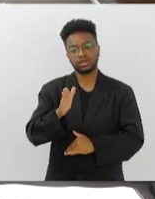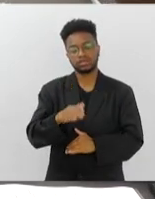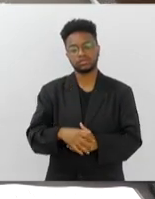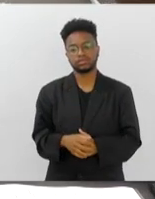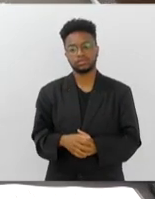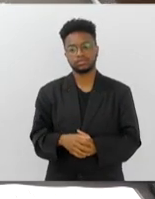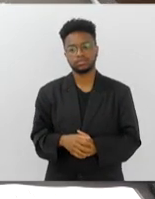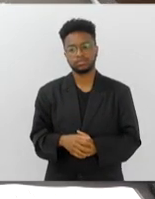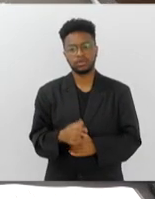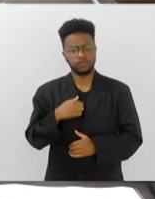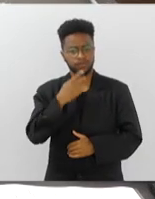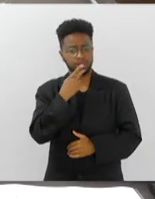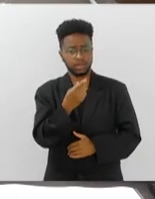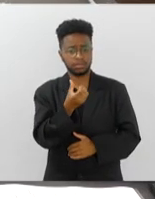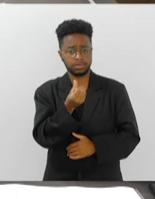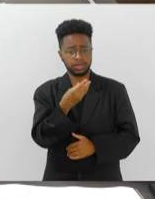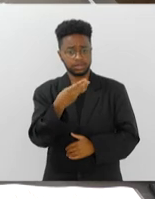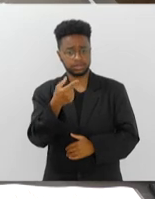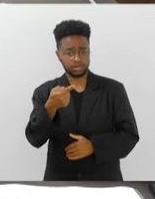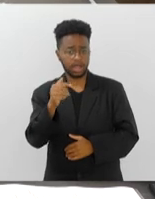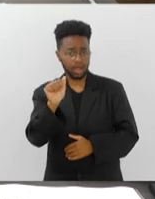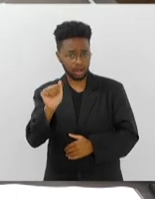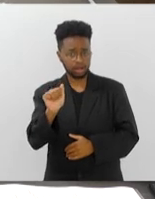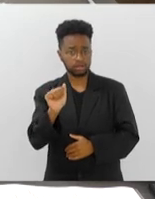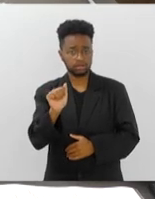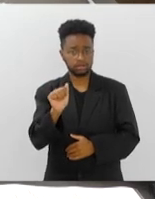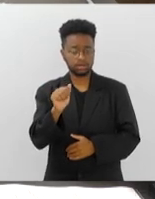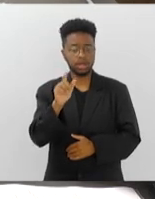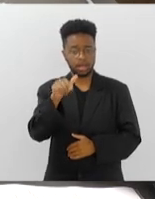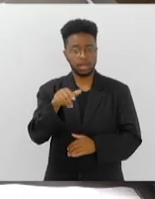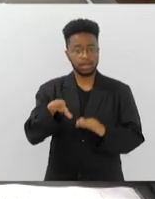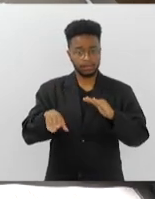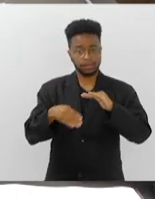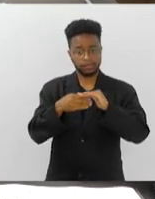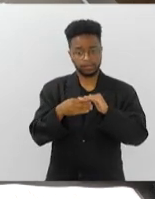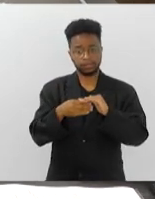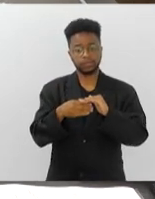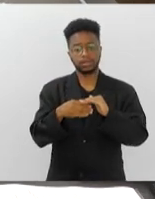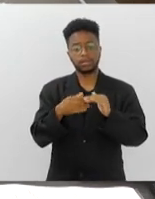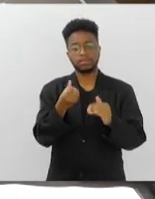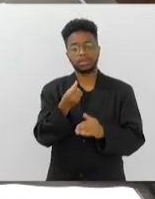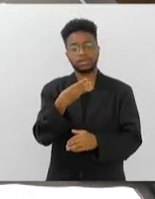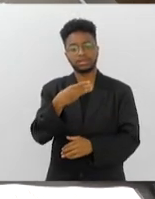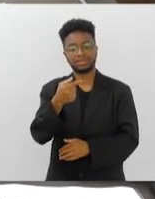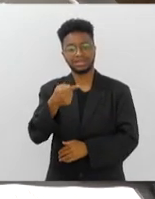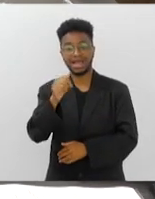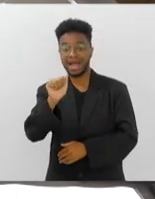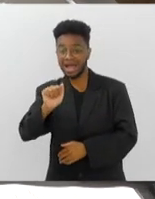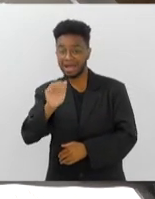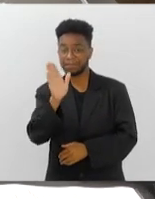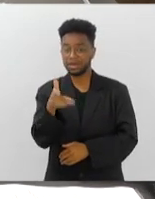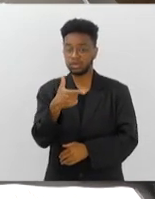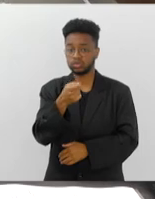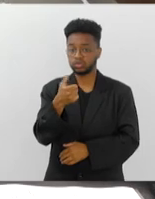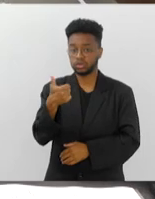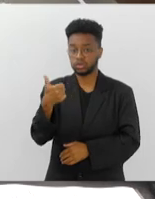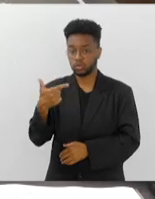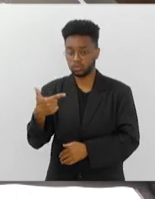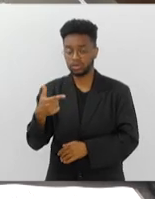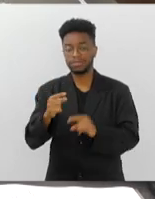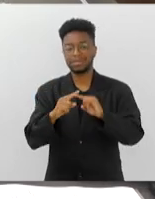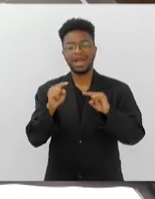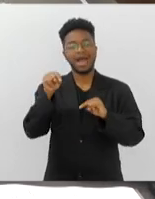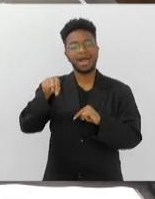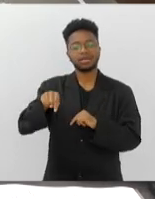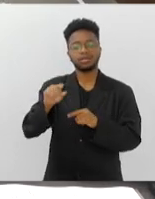o 637-A. Emendas de plenário, o projeto 637-A de 2011. Ah, então aqui